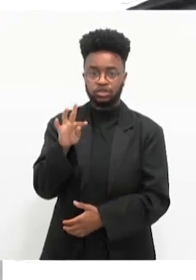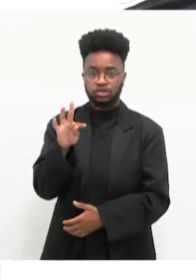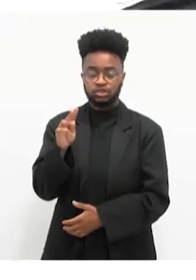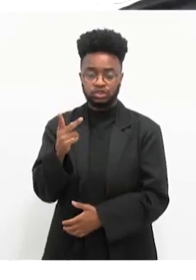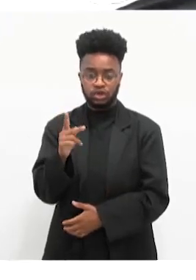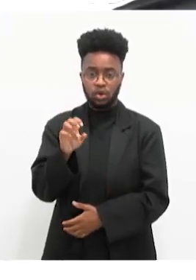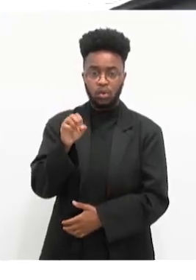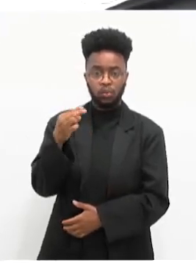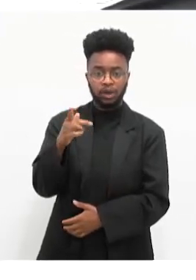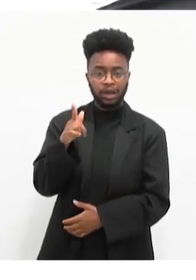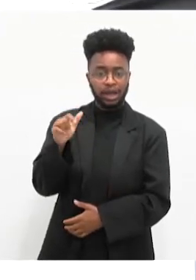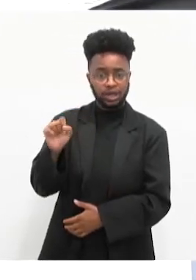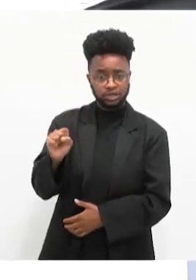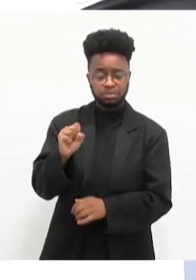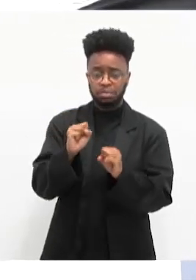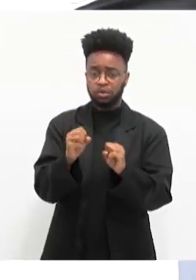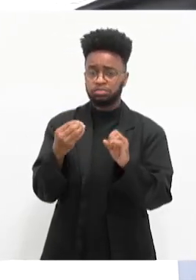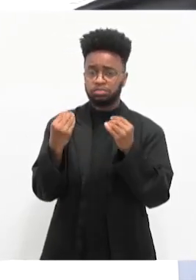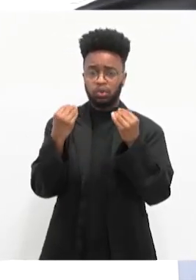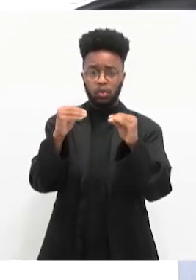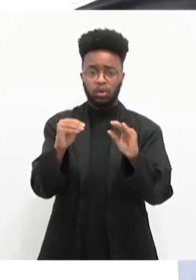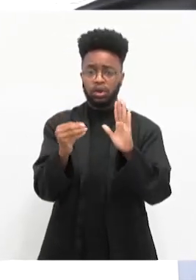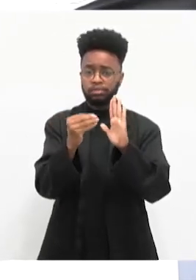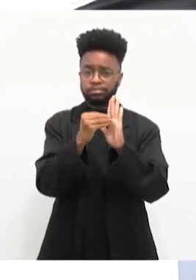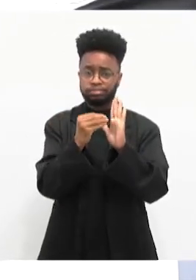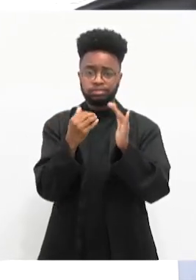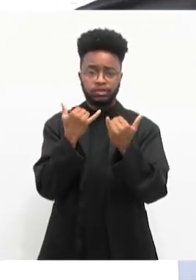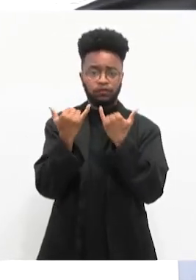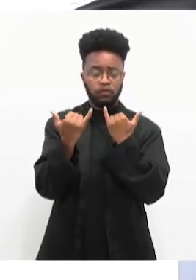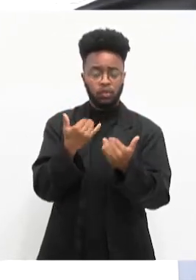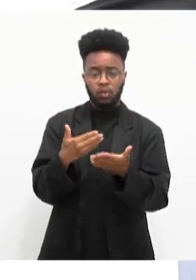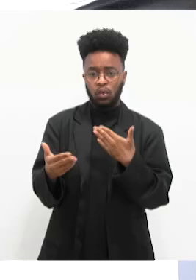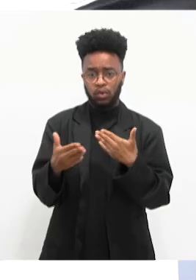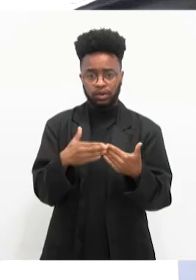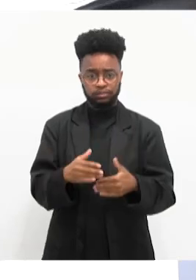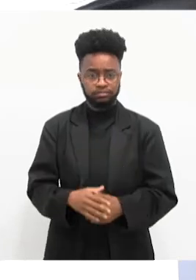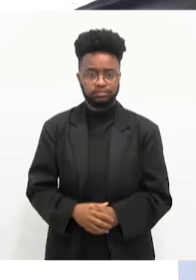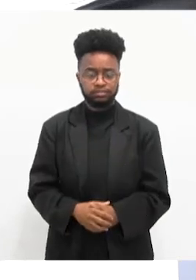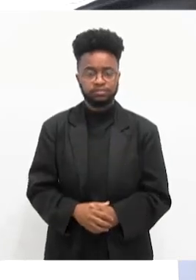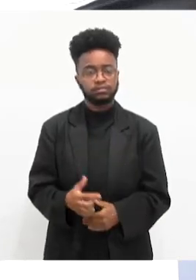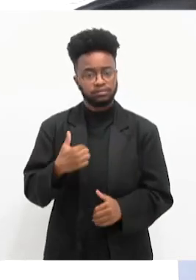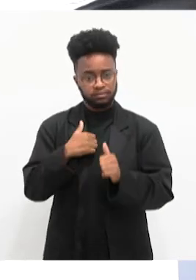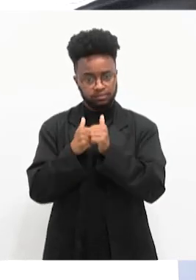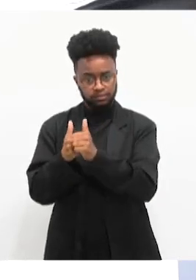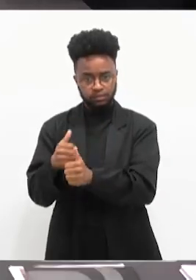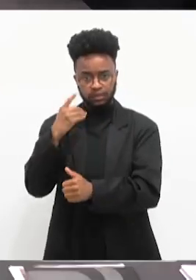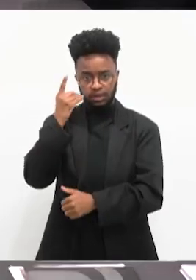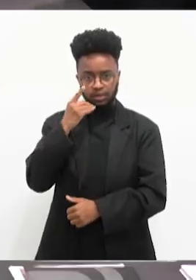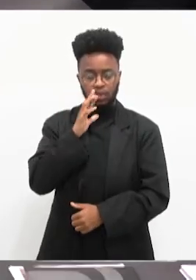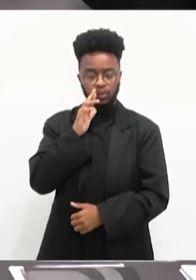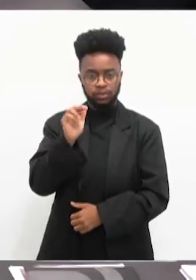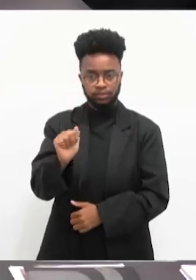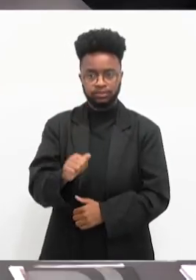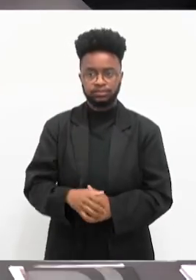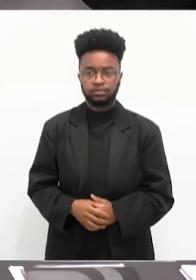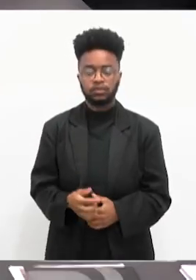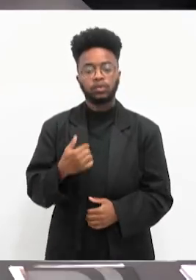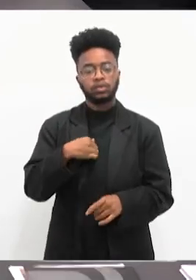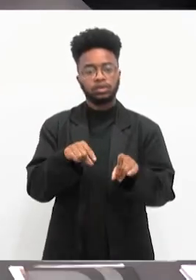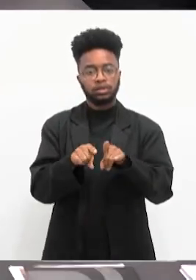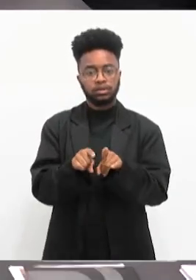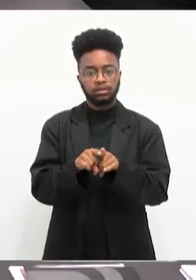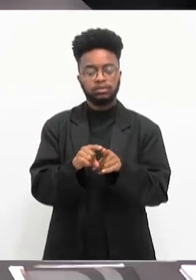quer, ele bota a mensagem que ele quiser. Eu continuo acompanhando o deputado Amorim. Eu também vou saudar aqui o